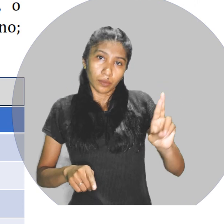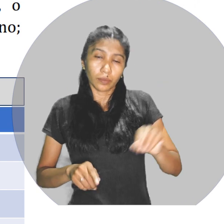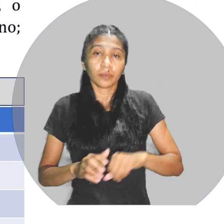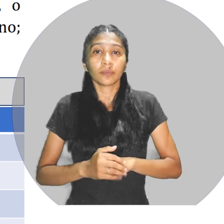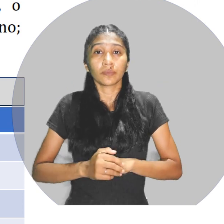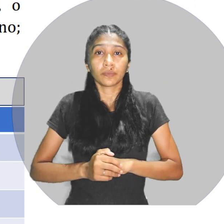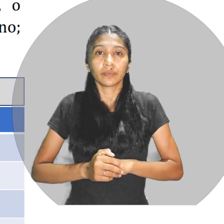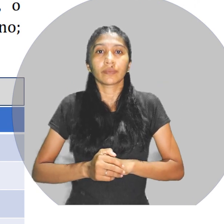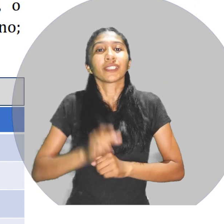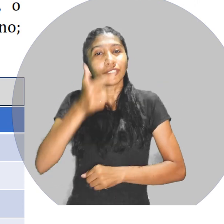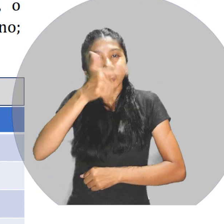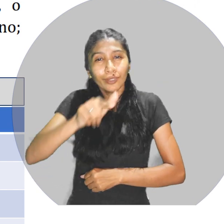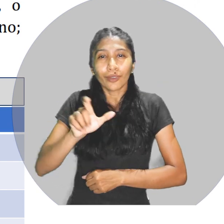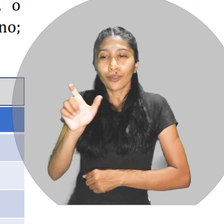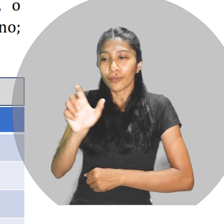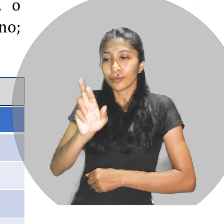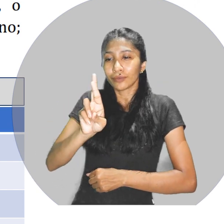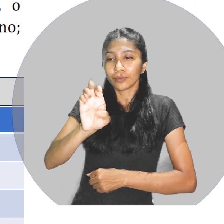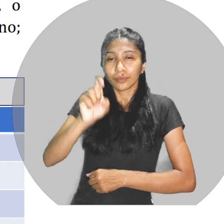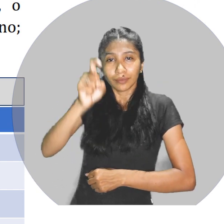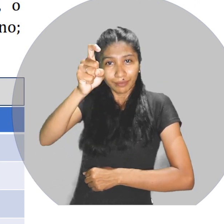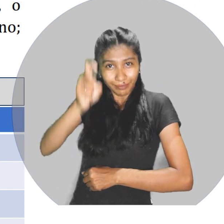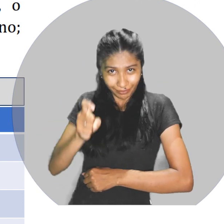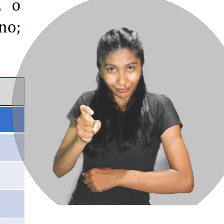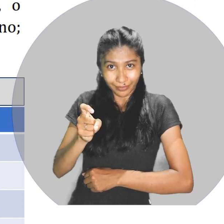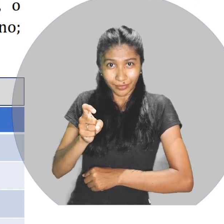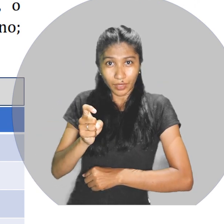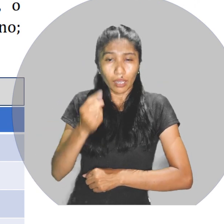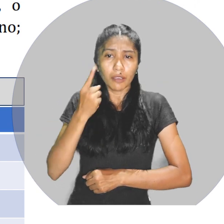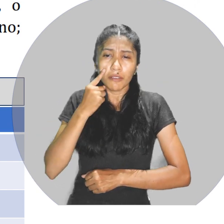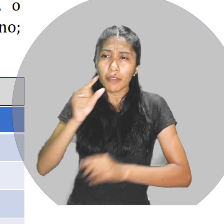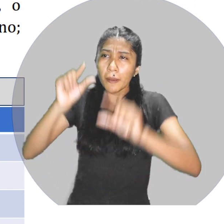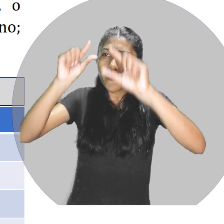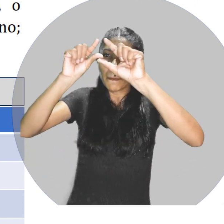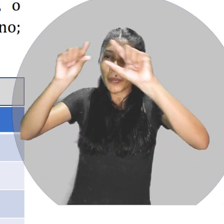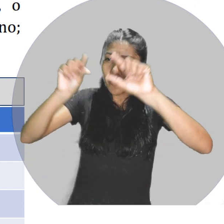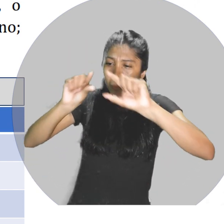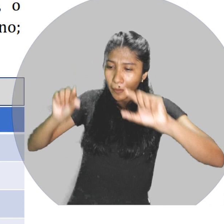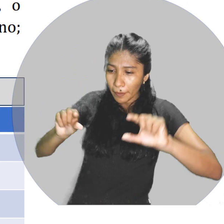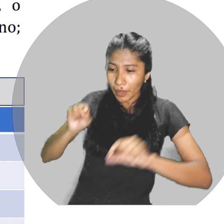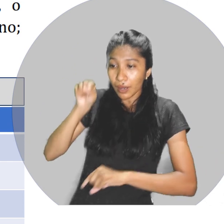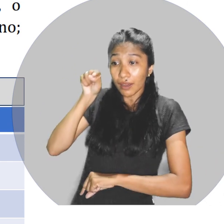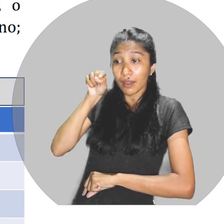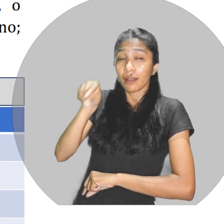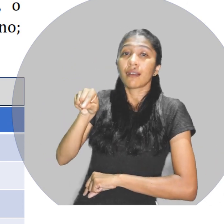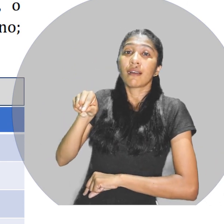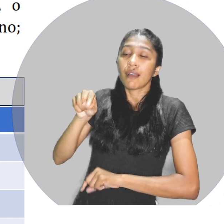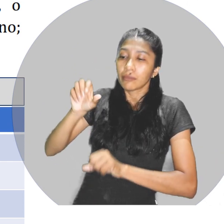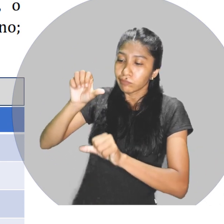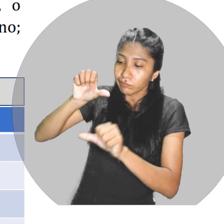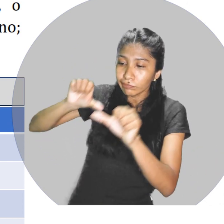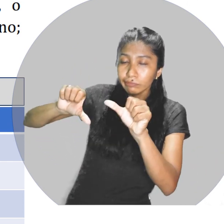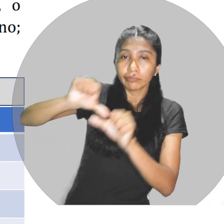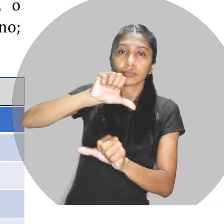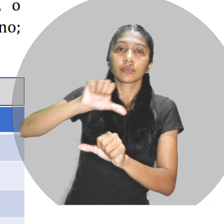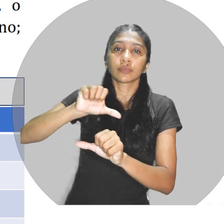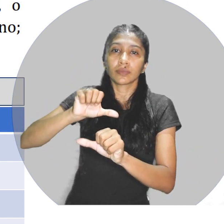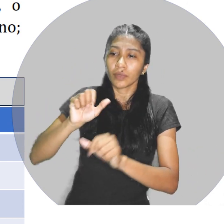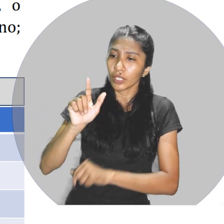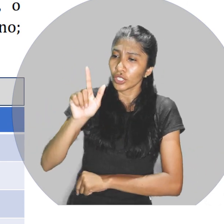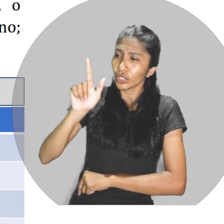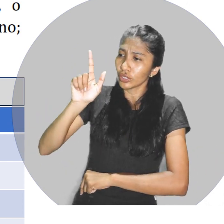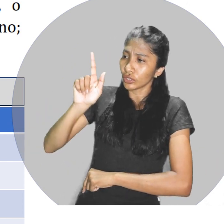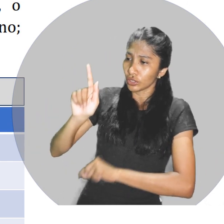de rex no nominativo. Ao chegar no genitivo, nós vamos ter aqui uma mudança para G